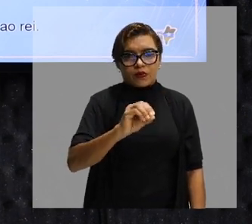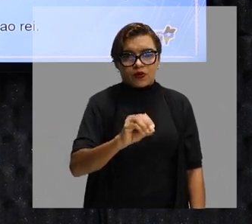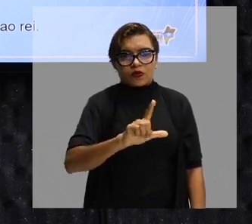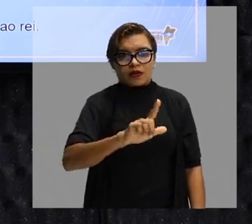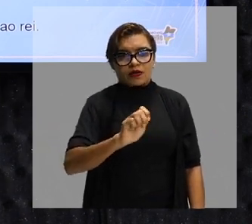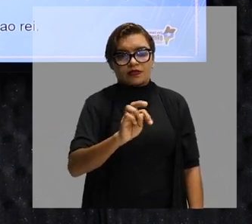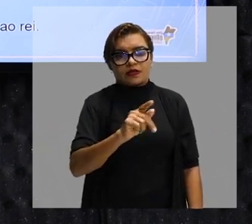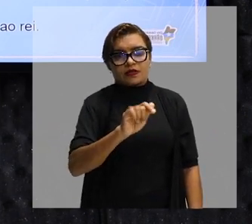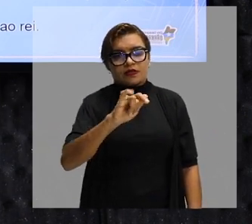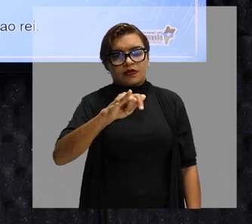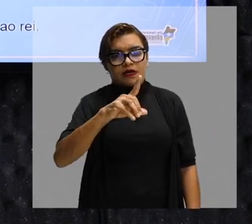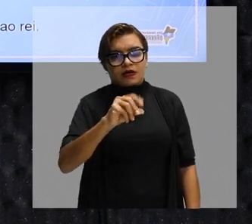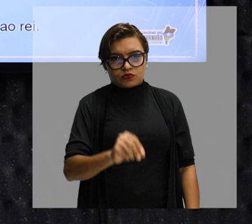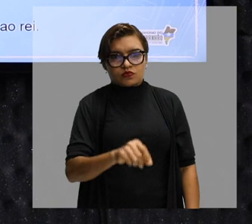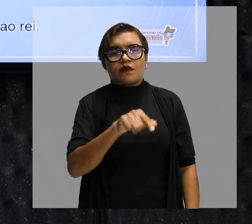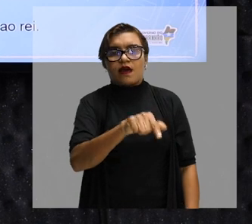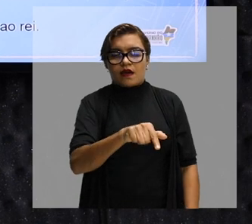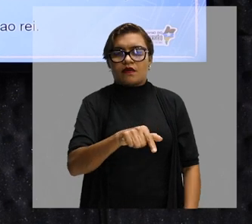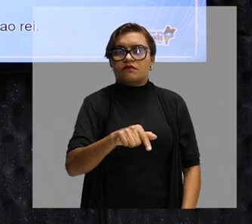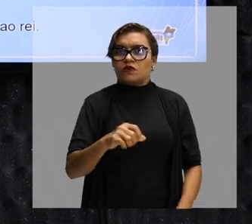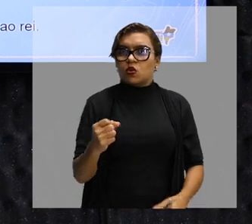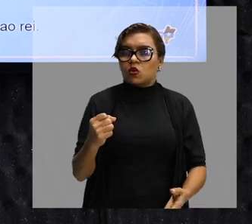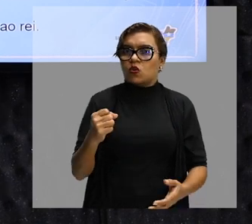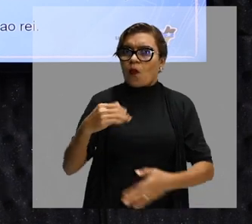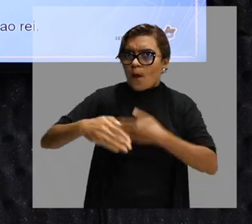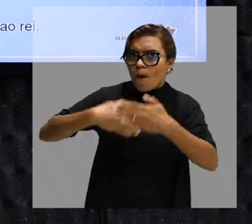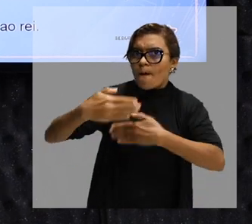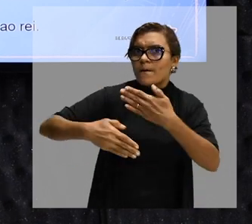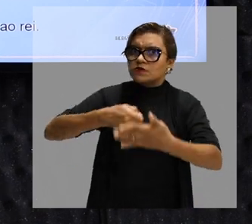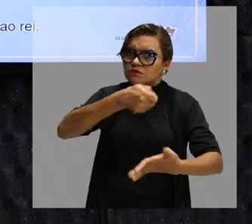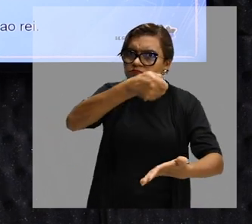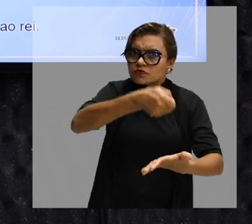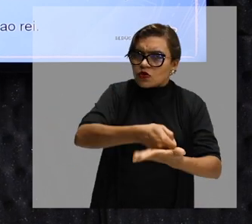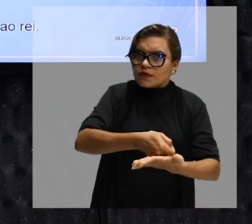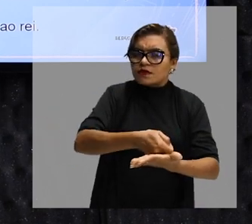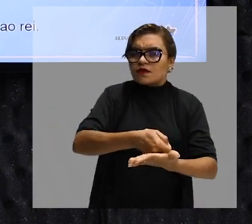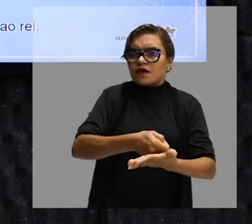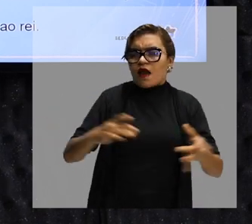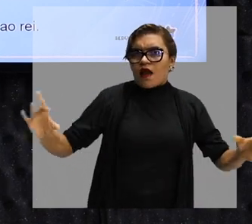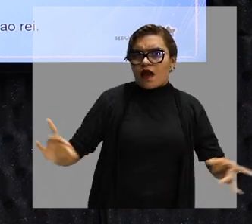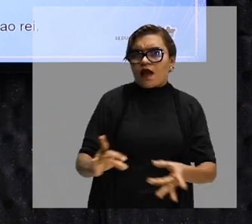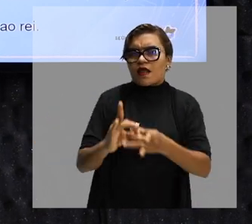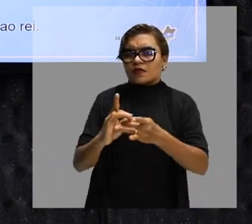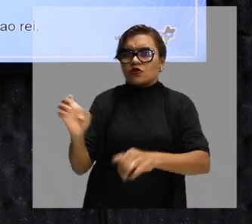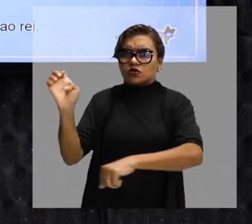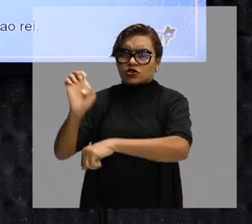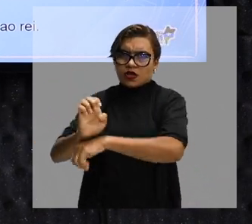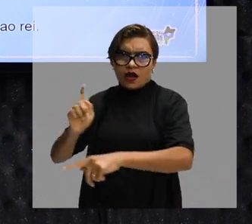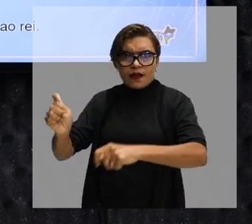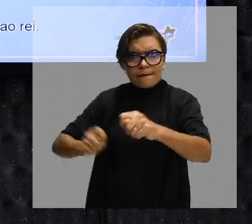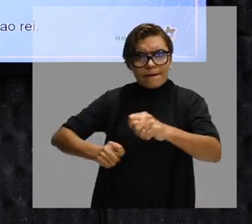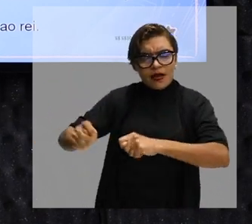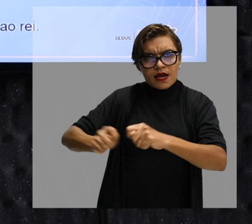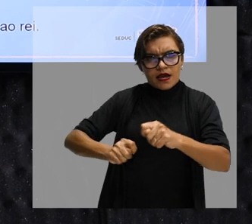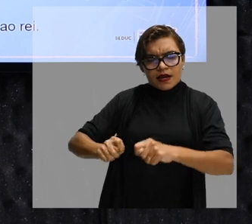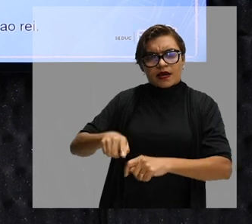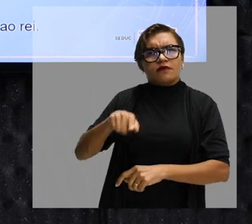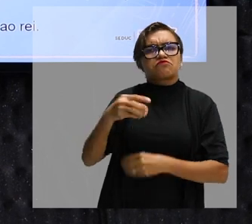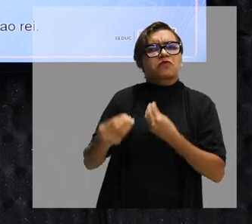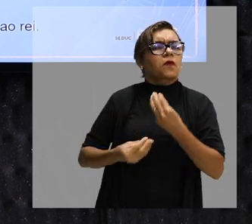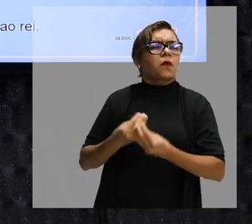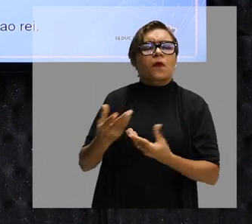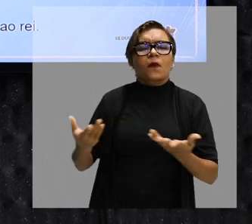tá, dominar este processo e estabelecer esta nova relação entre Estado e mercado, esta nova relação de Estado e mercado